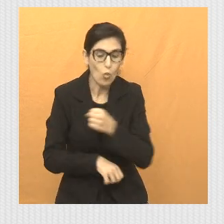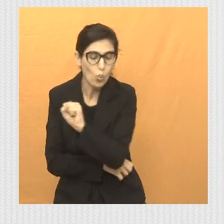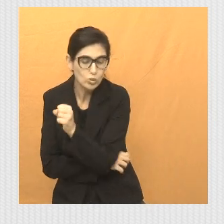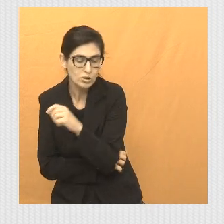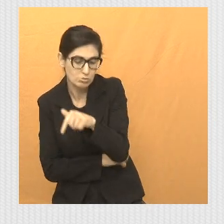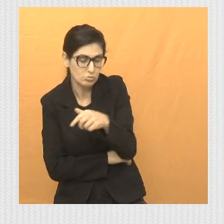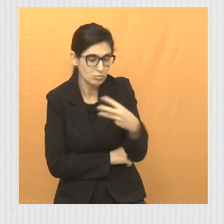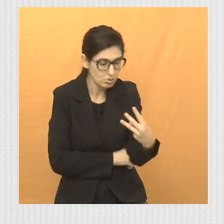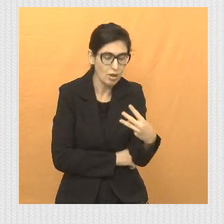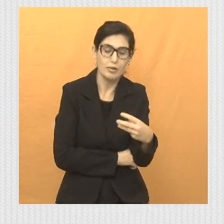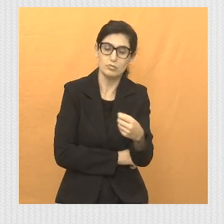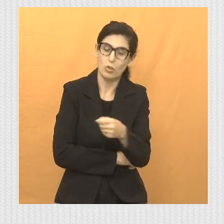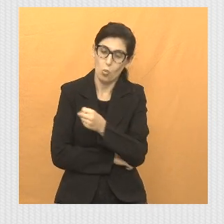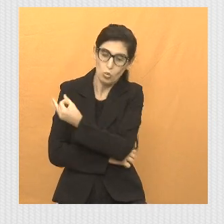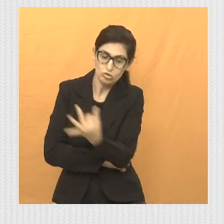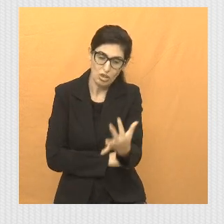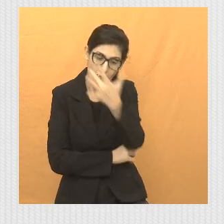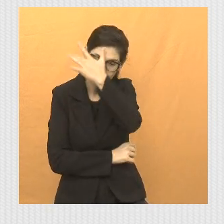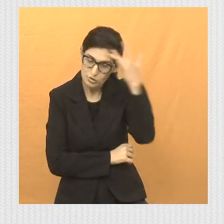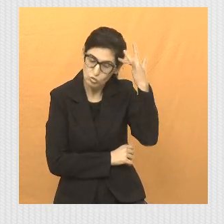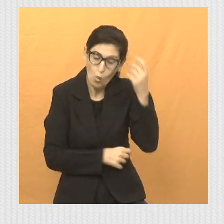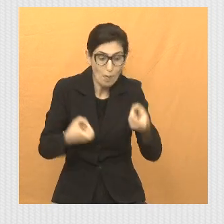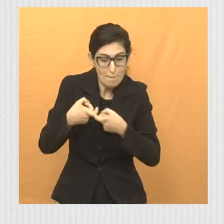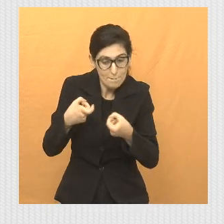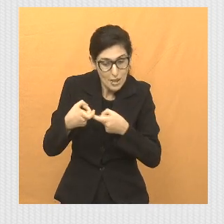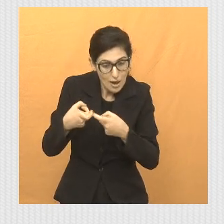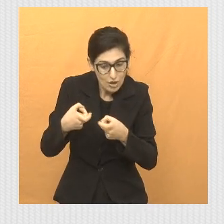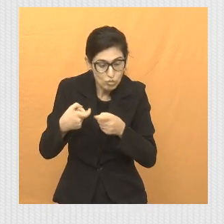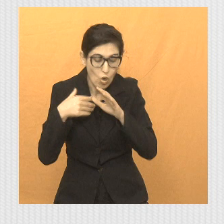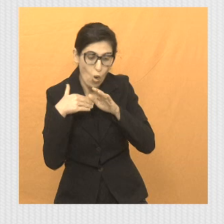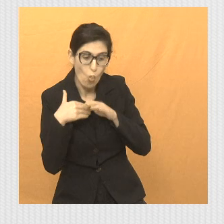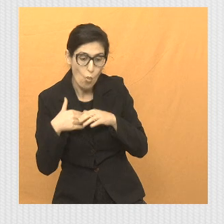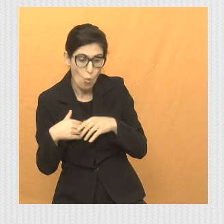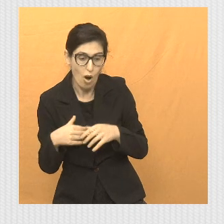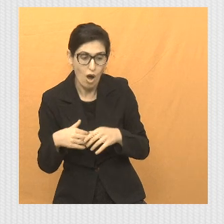873 acompanhamentos de pré-natal,